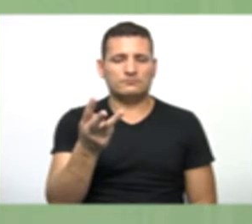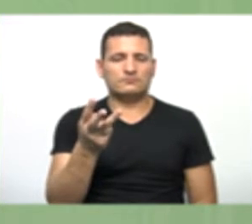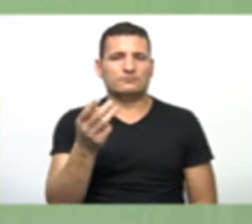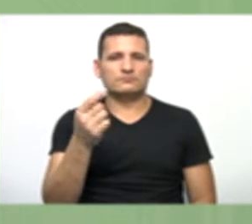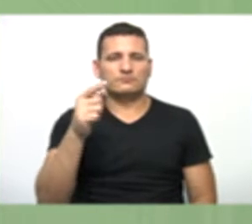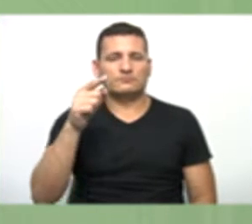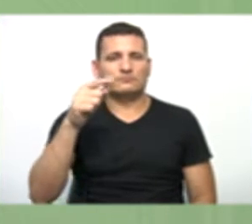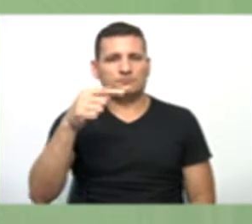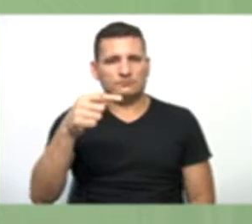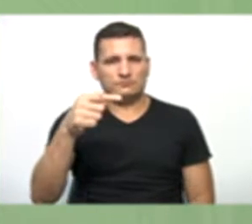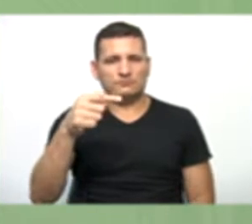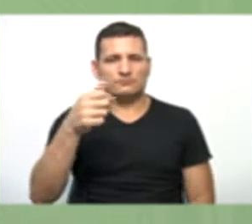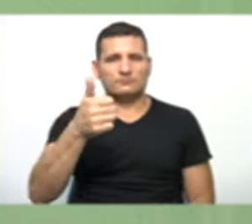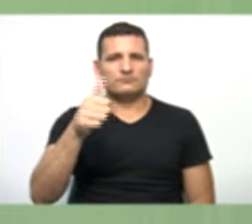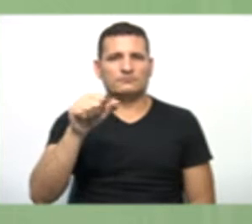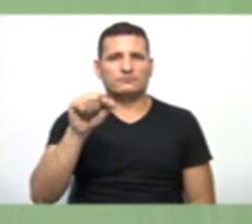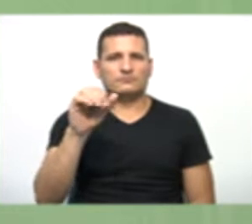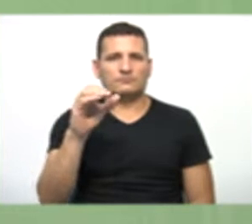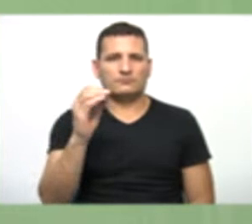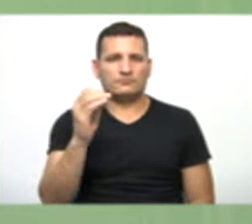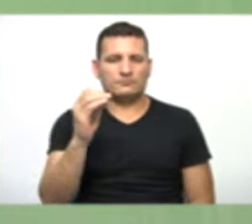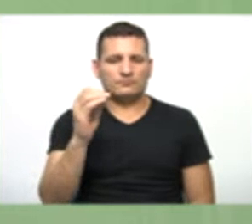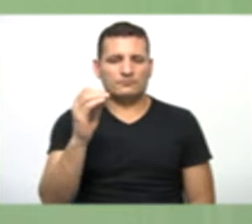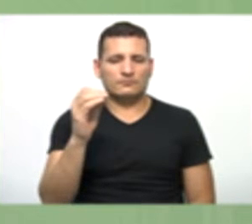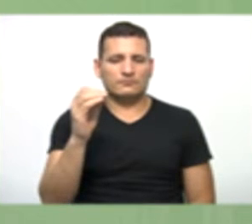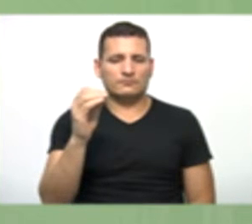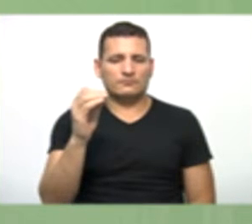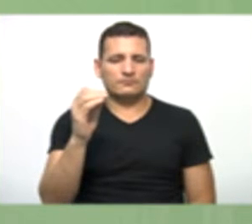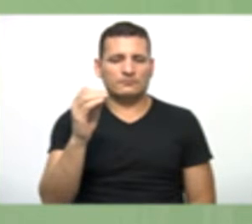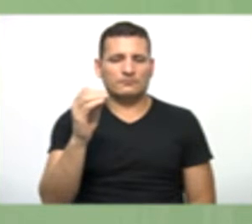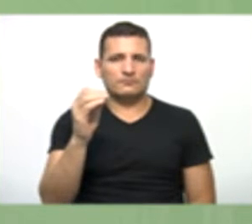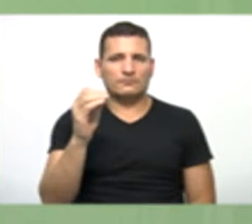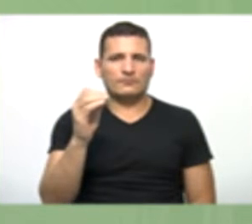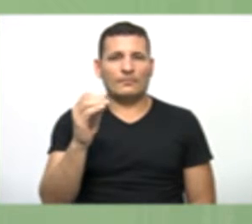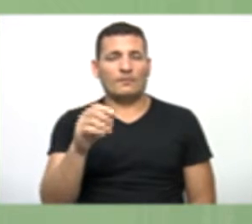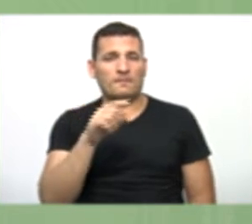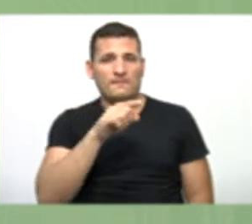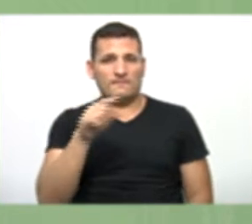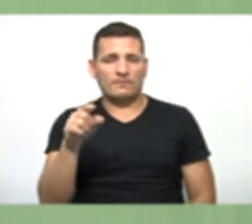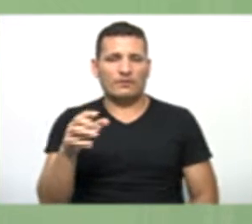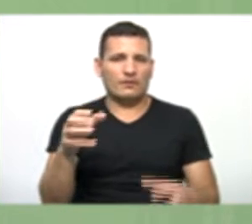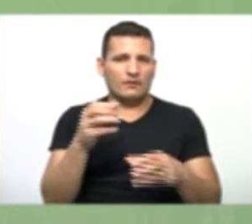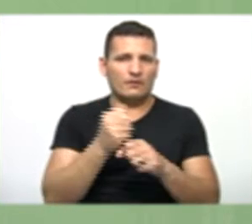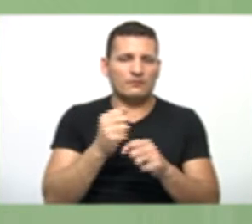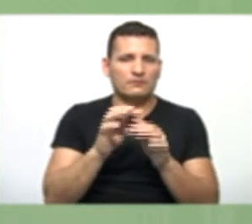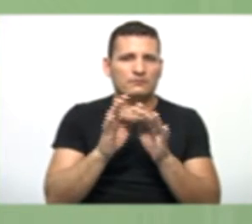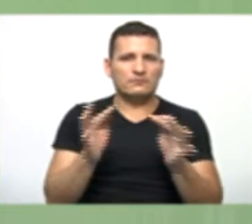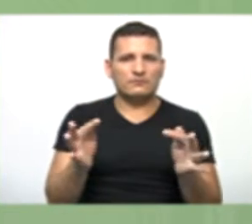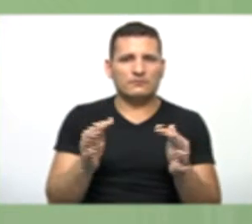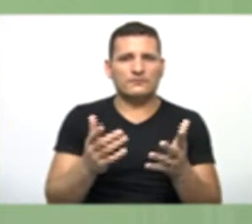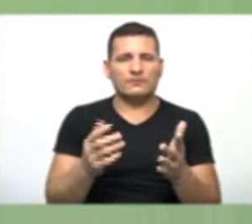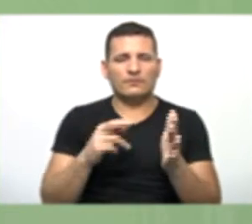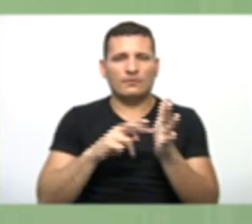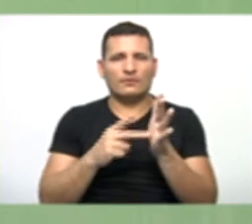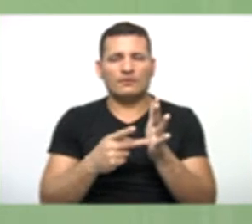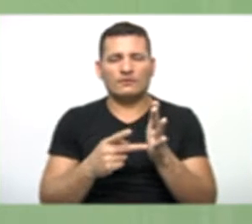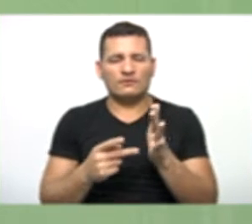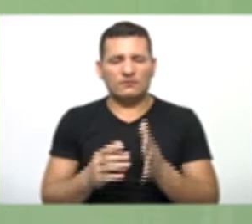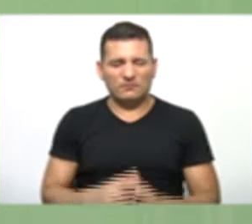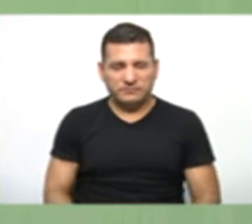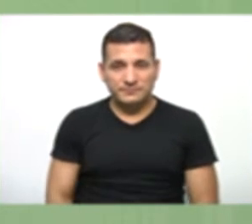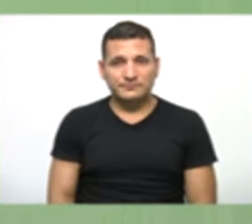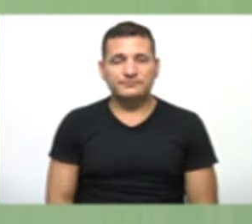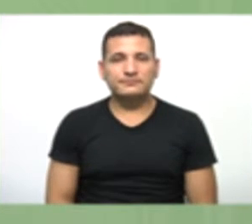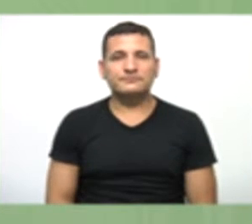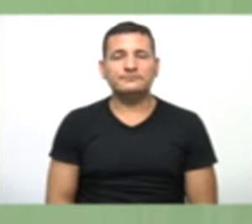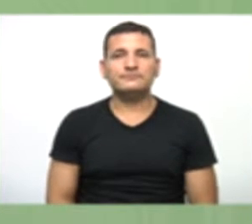menos os 180. E aí, fazendo essa conta de maneira bem simples, significa que atualizando o valor para a data